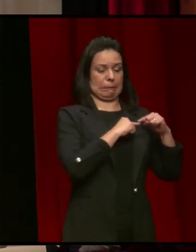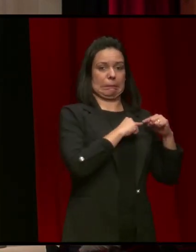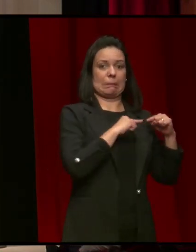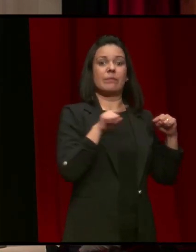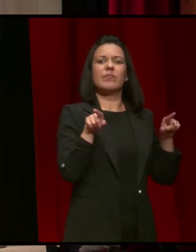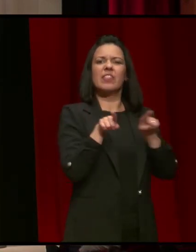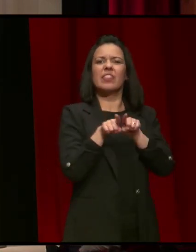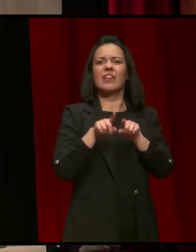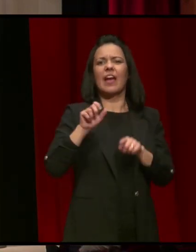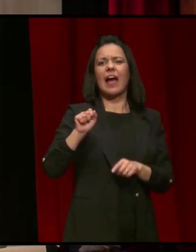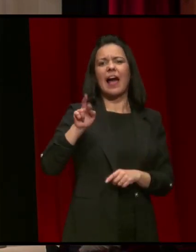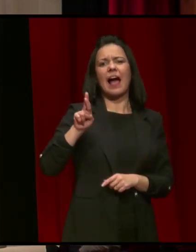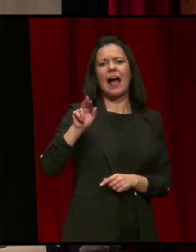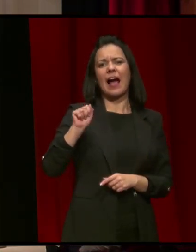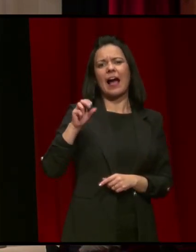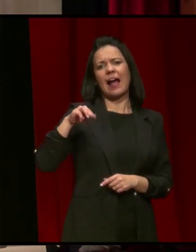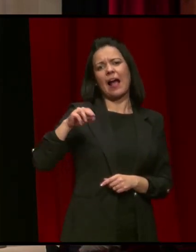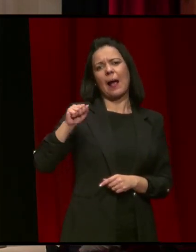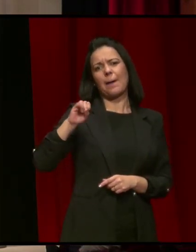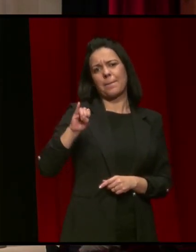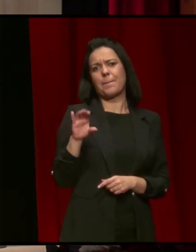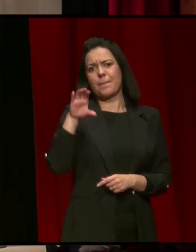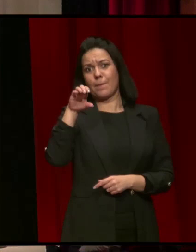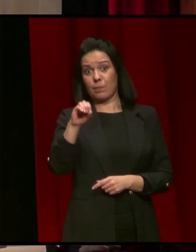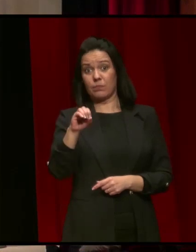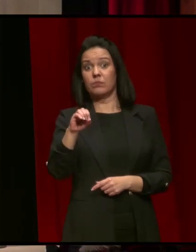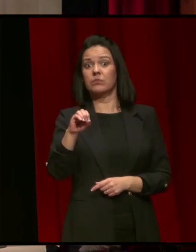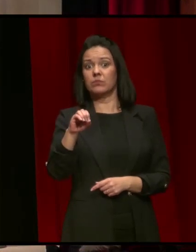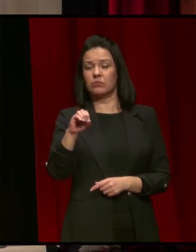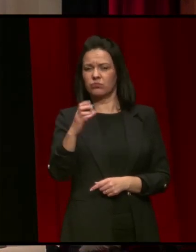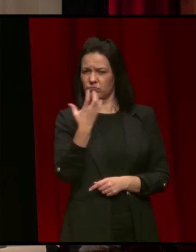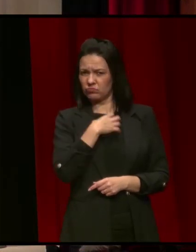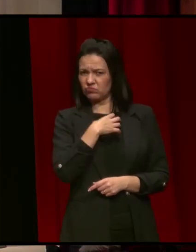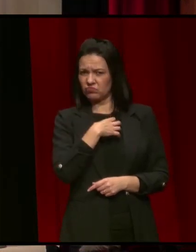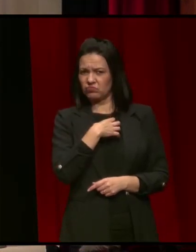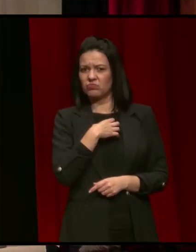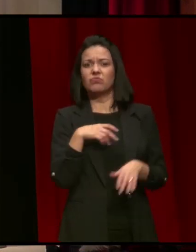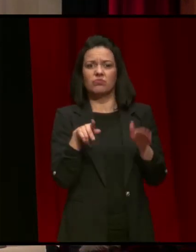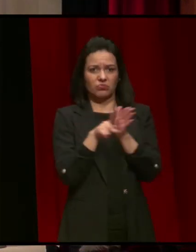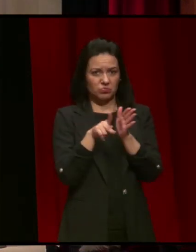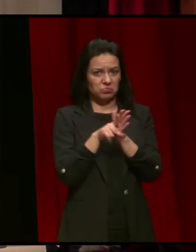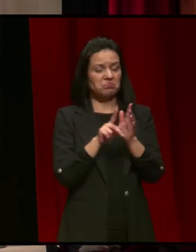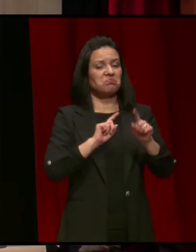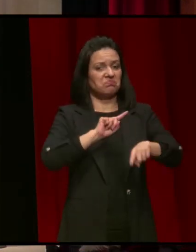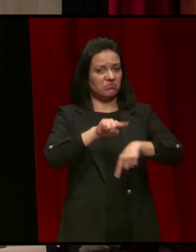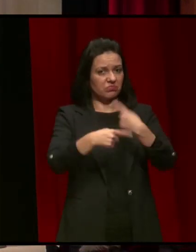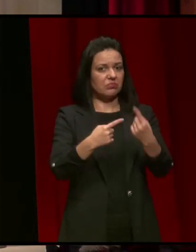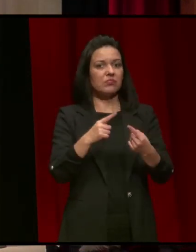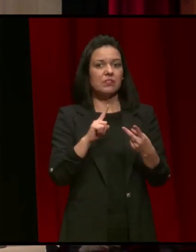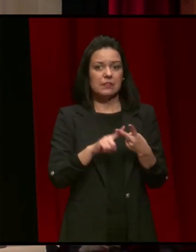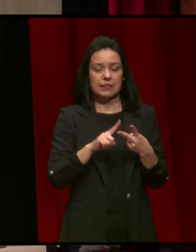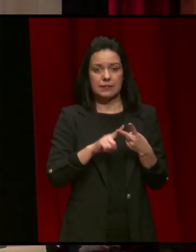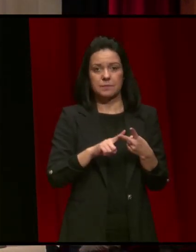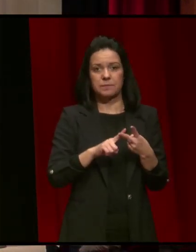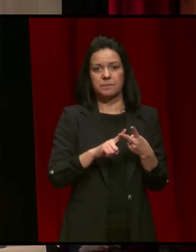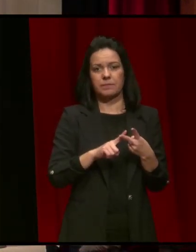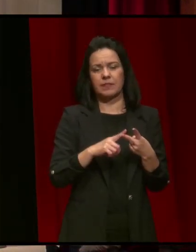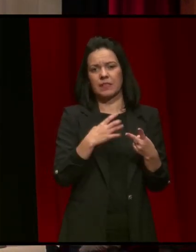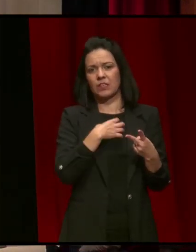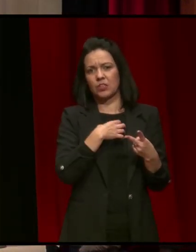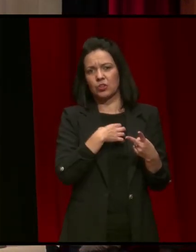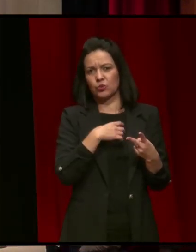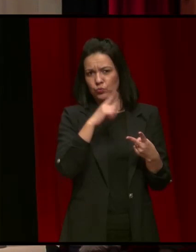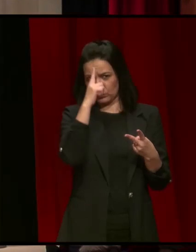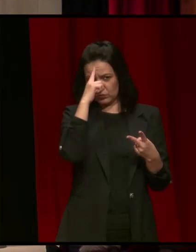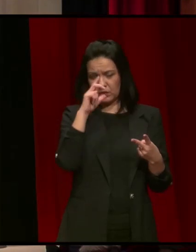aramaico não tem termo em Daniel, né, alguma coisinha ali, não é muito, o resto é tudo hebraico. O que vocês podem fazer, vocês sabem que